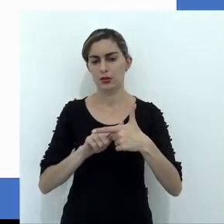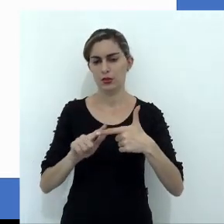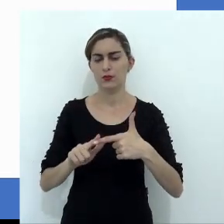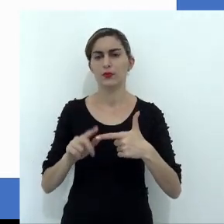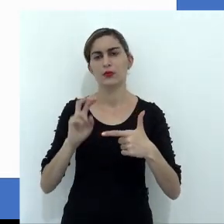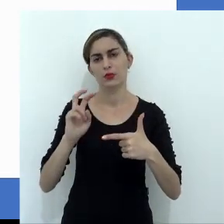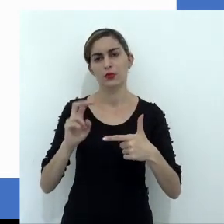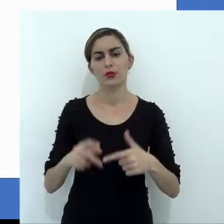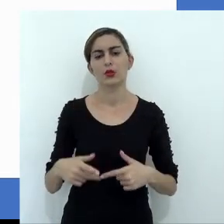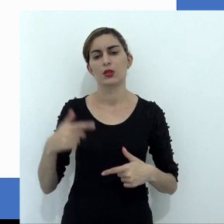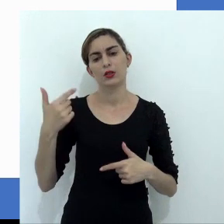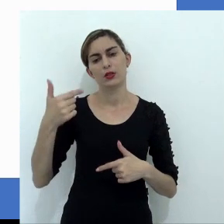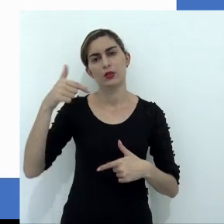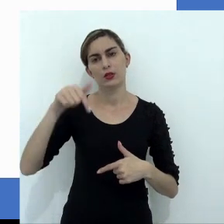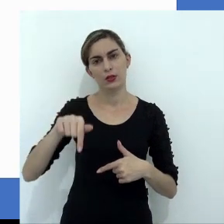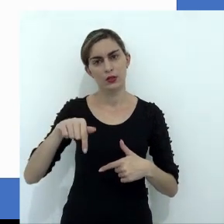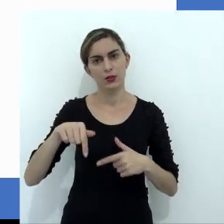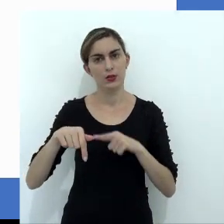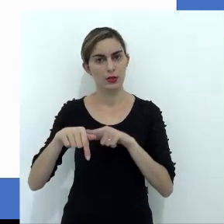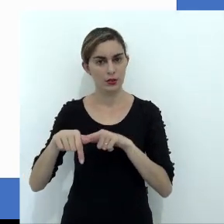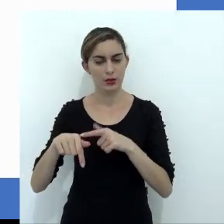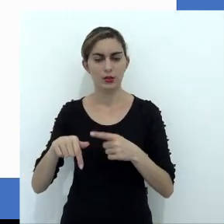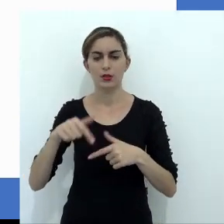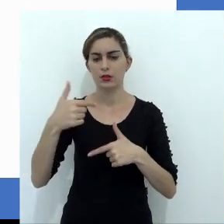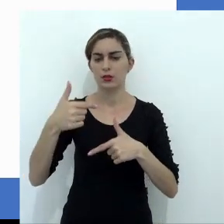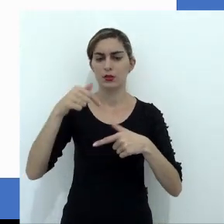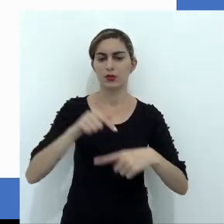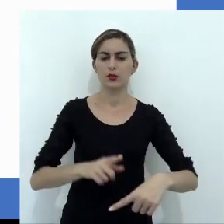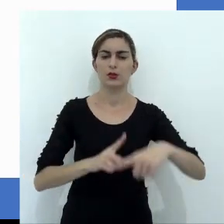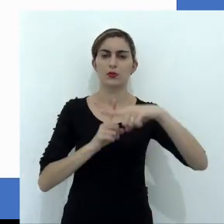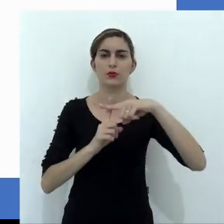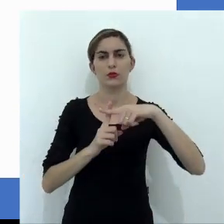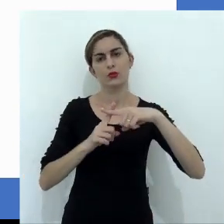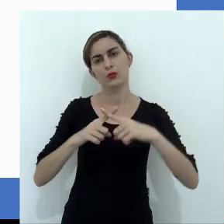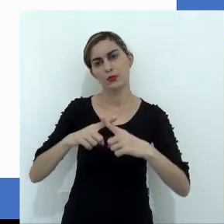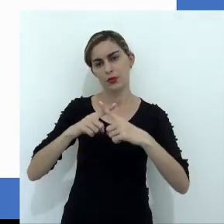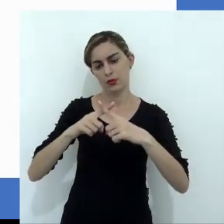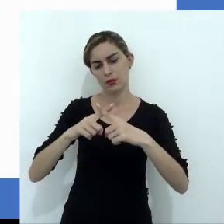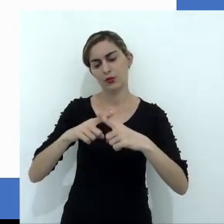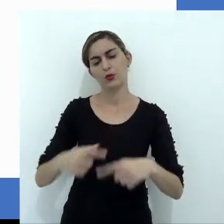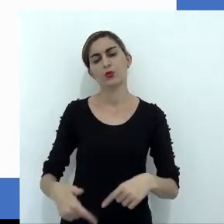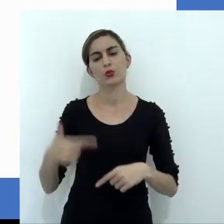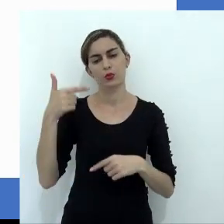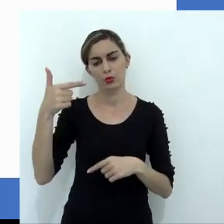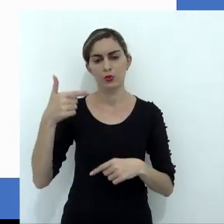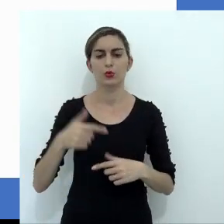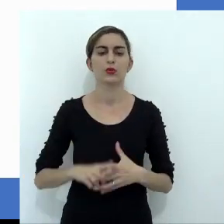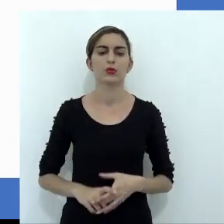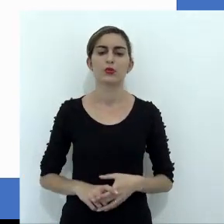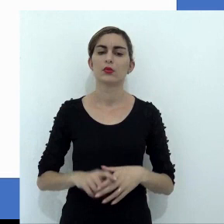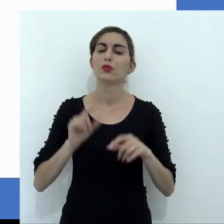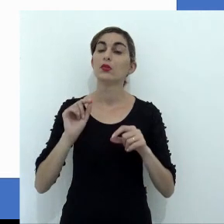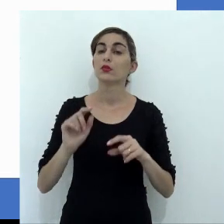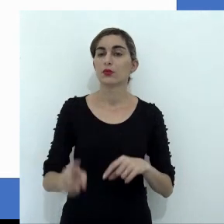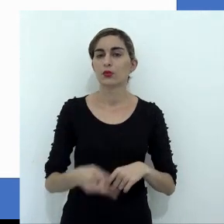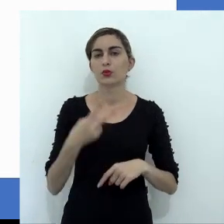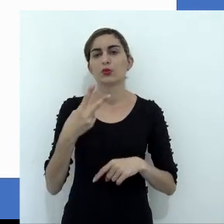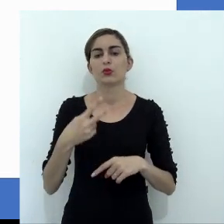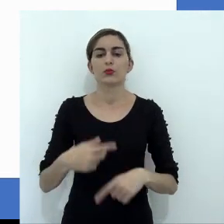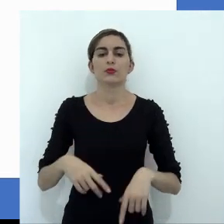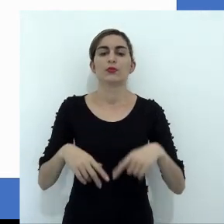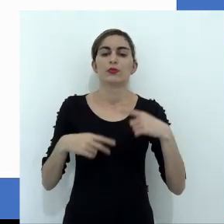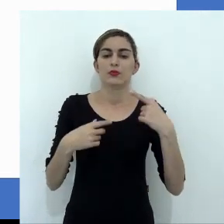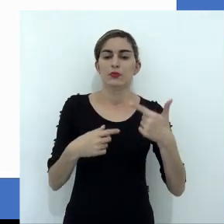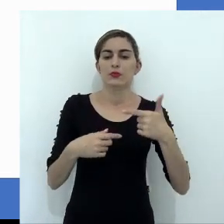por 5 é igual a 17. Aí eu pego esse resultado e faço o quê? Multiplico com o número lá de cima, que é quem? 2.